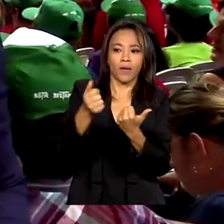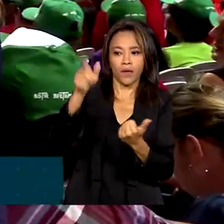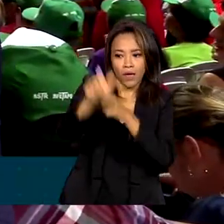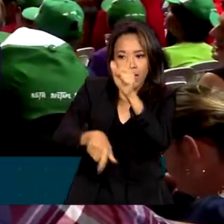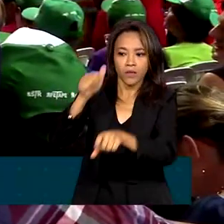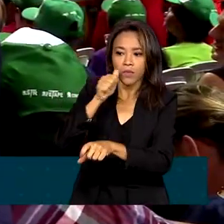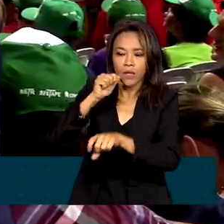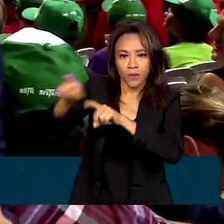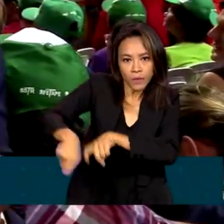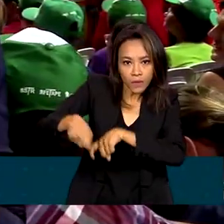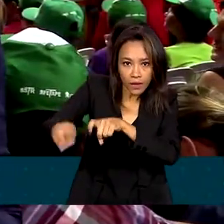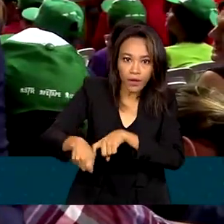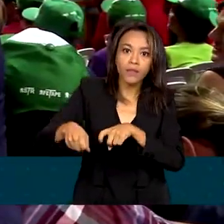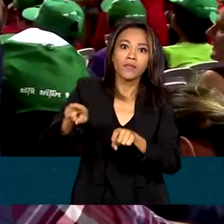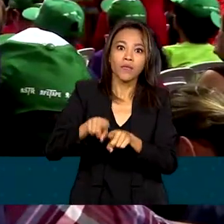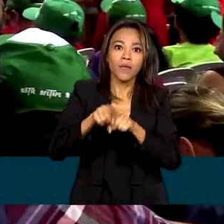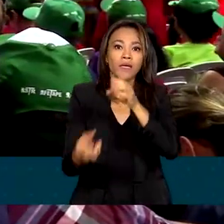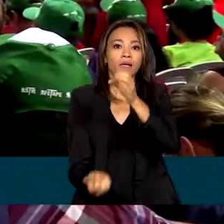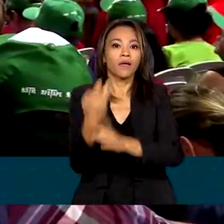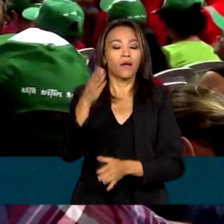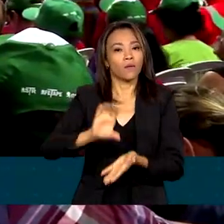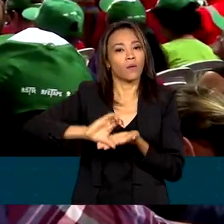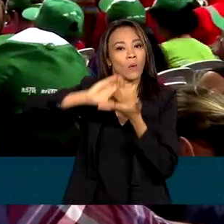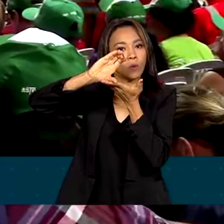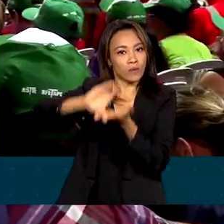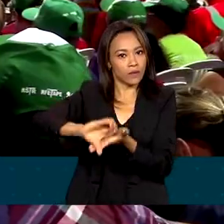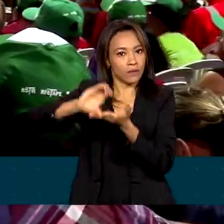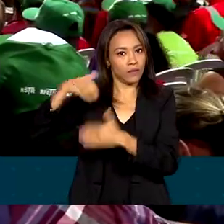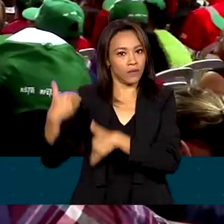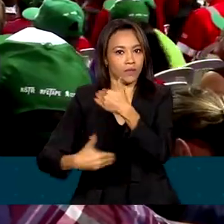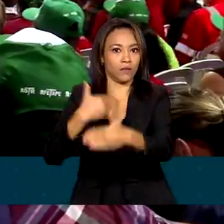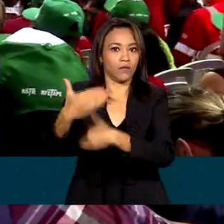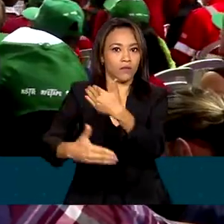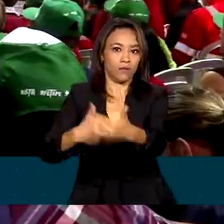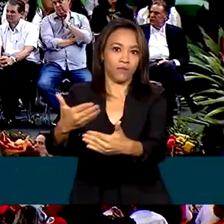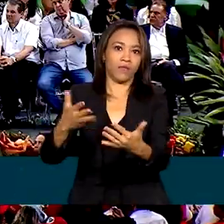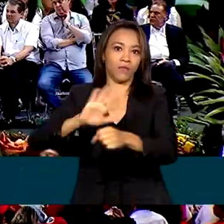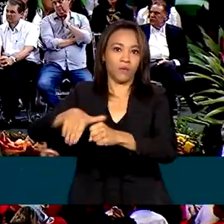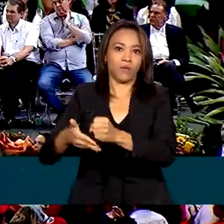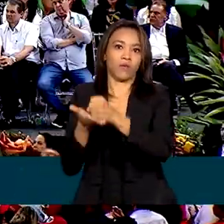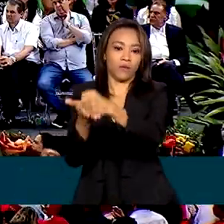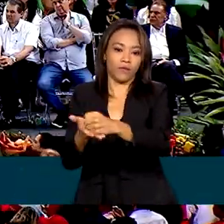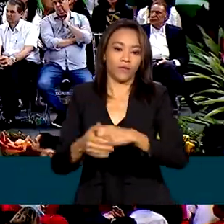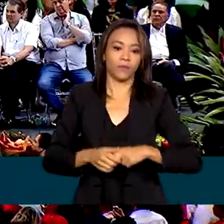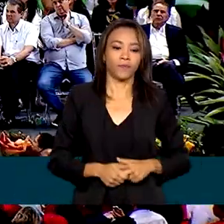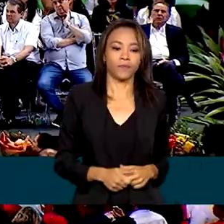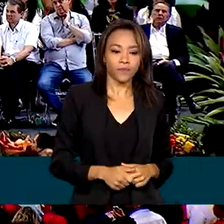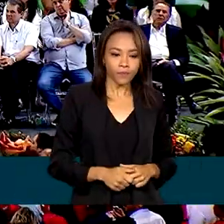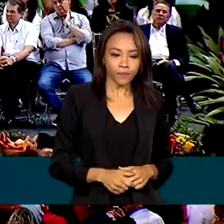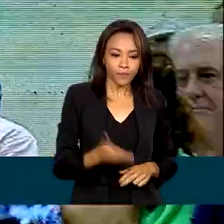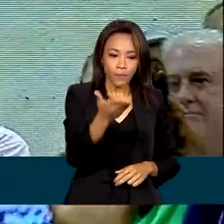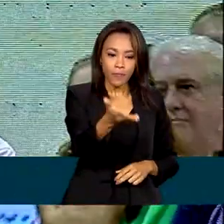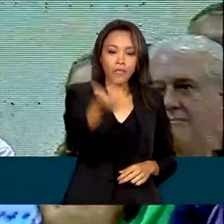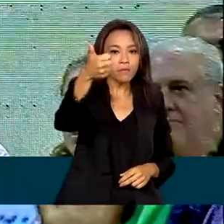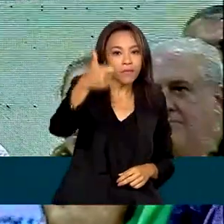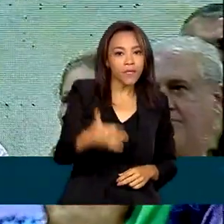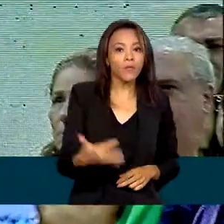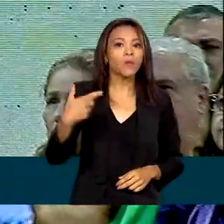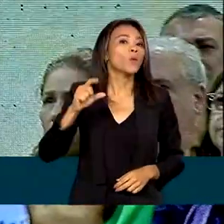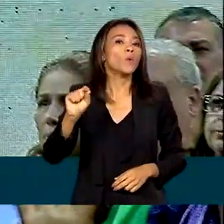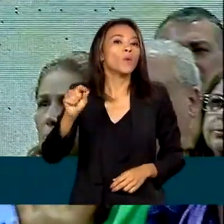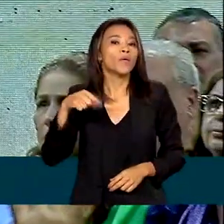e reinstalado o Conselho Nacional de Desenvolvimento Rural Sustentável. O que nós anunciamos